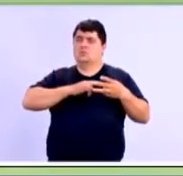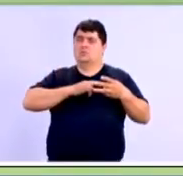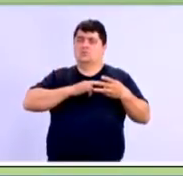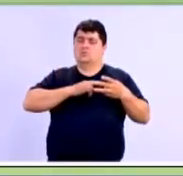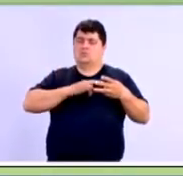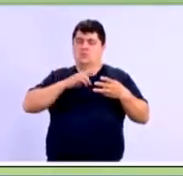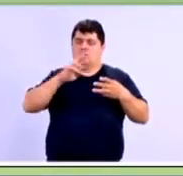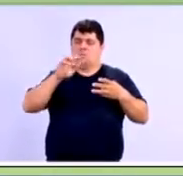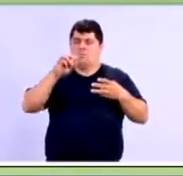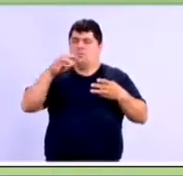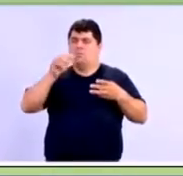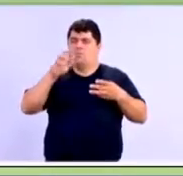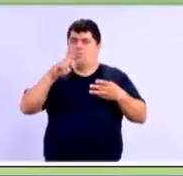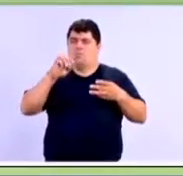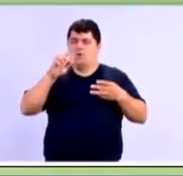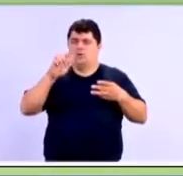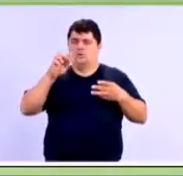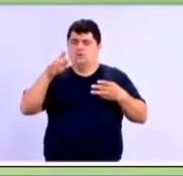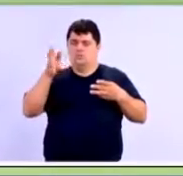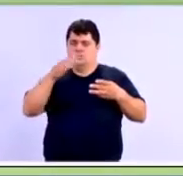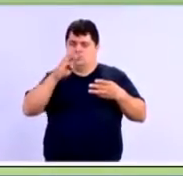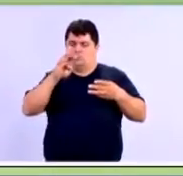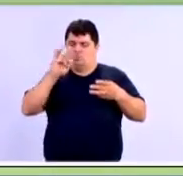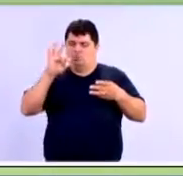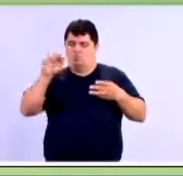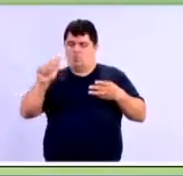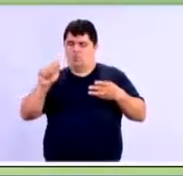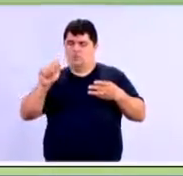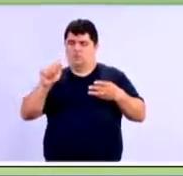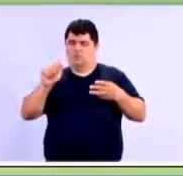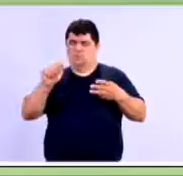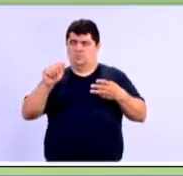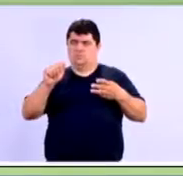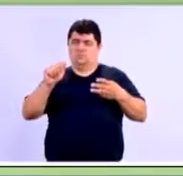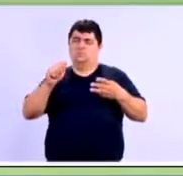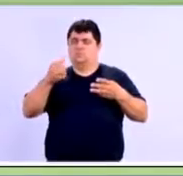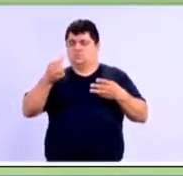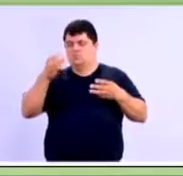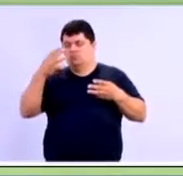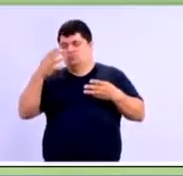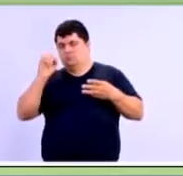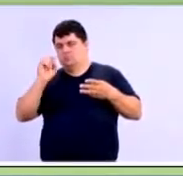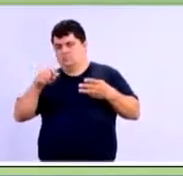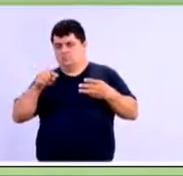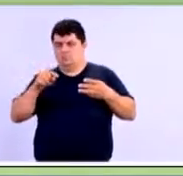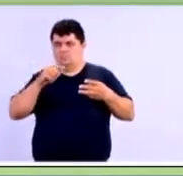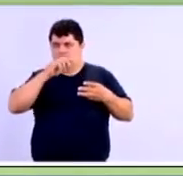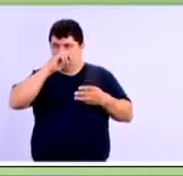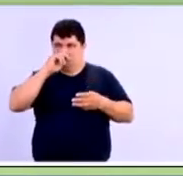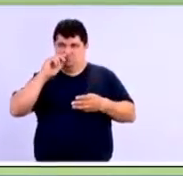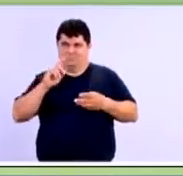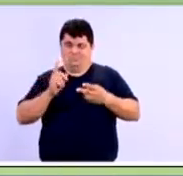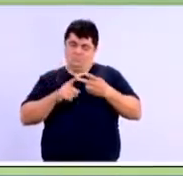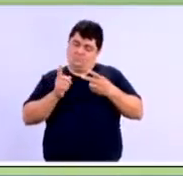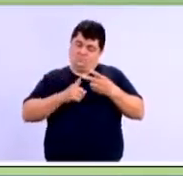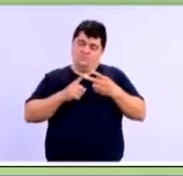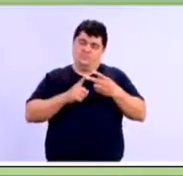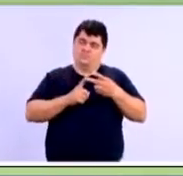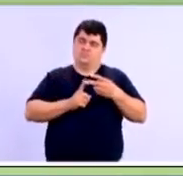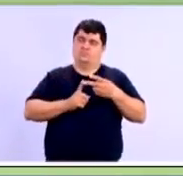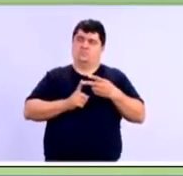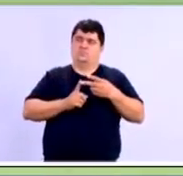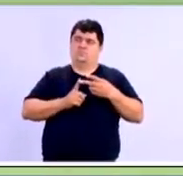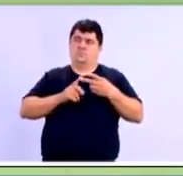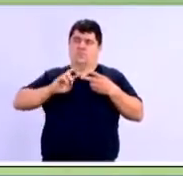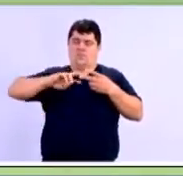margem bruta significa que eu estou trabalhando em cima do meu resultado bruto. Então, quando eu pego esse por esse, eu estou